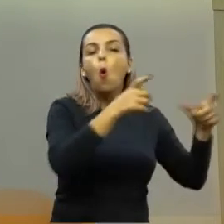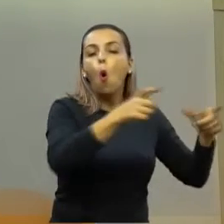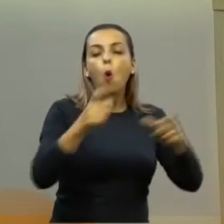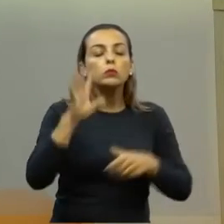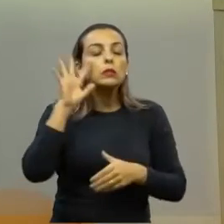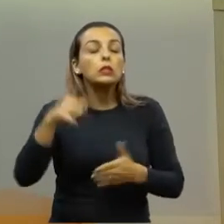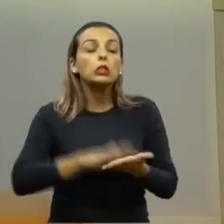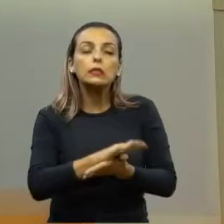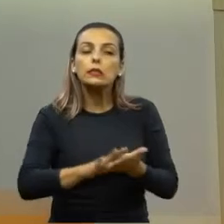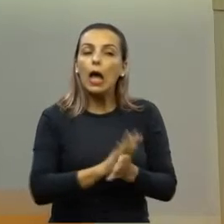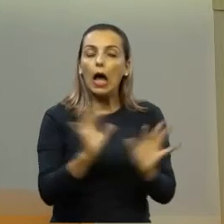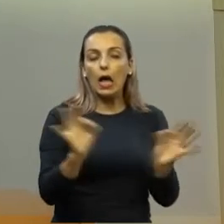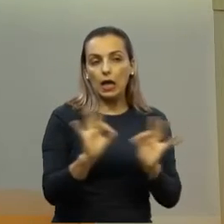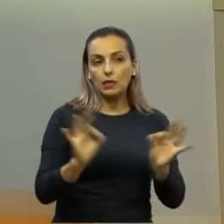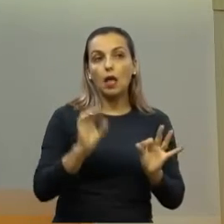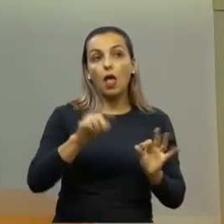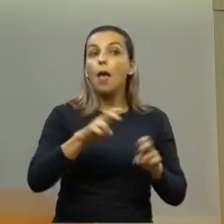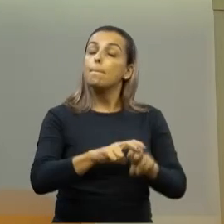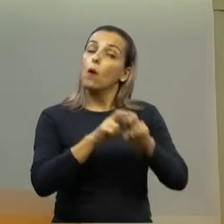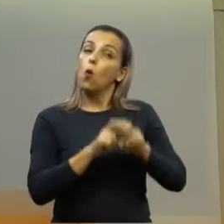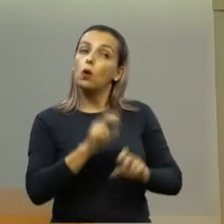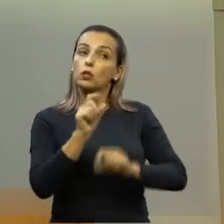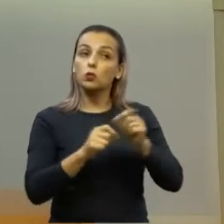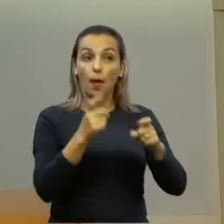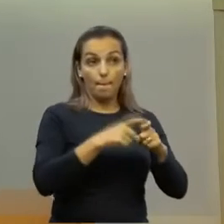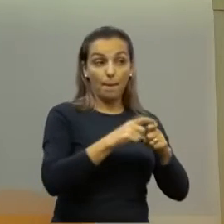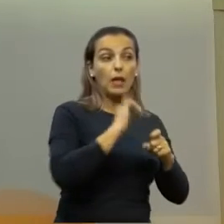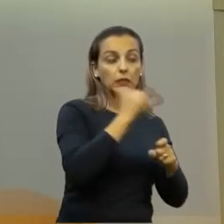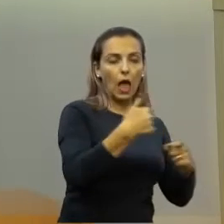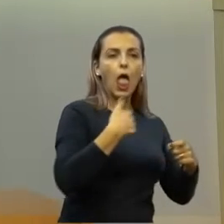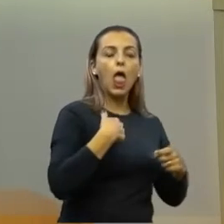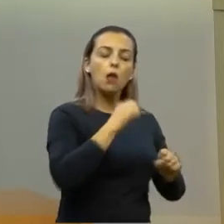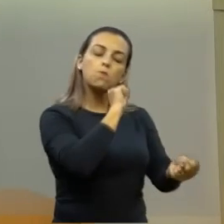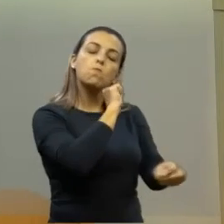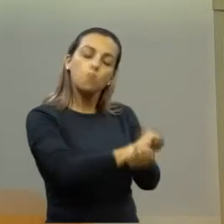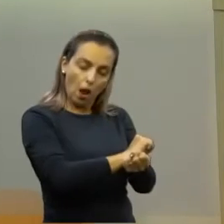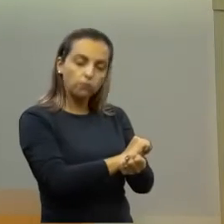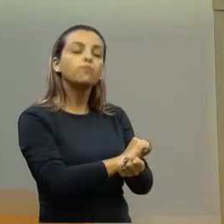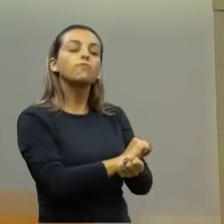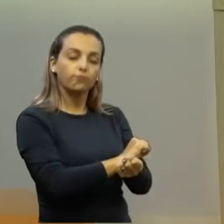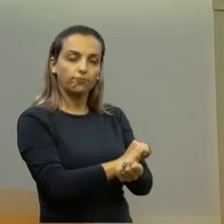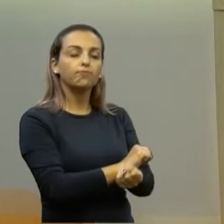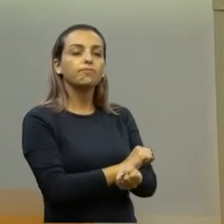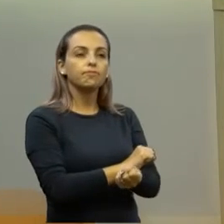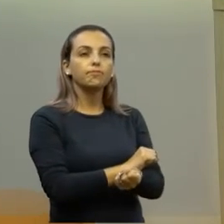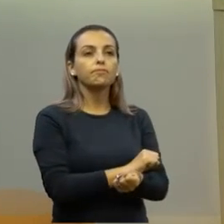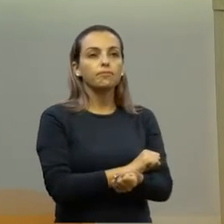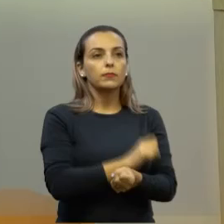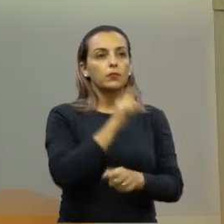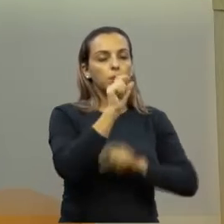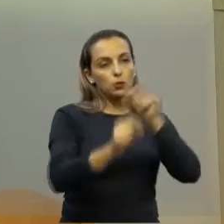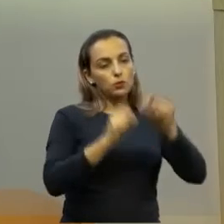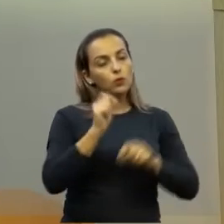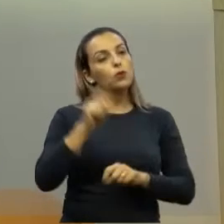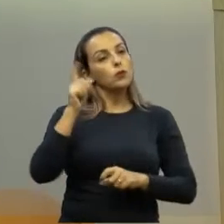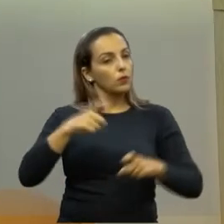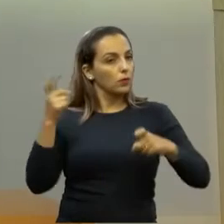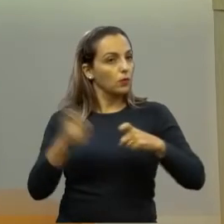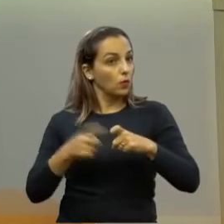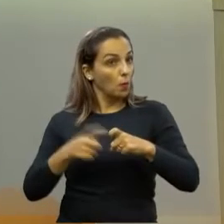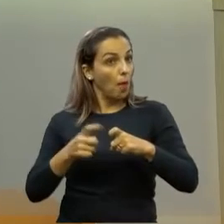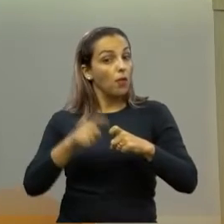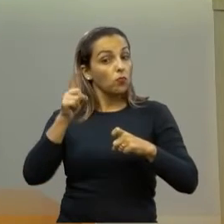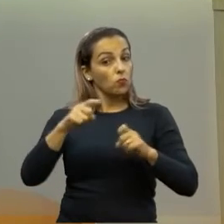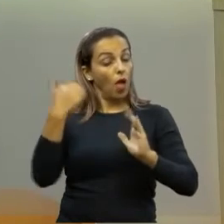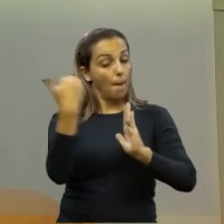decidir nata nesse sentido disse a médica eu era escravo assim o que com outros três metros que deixar no